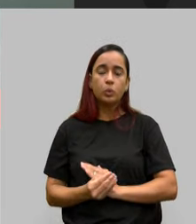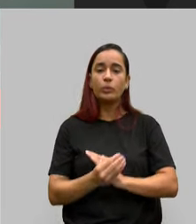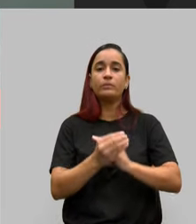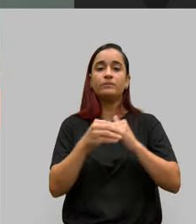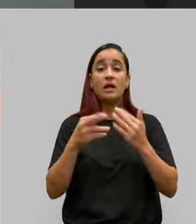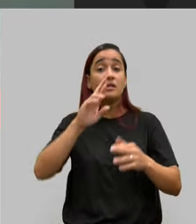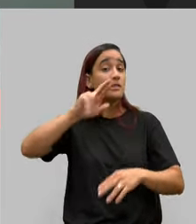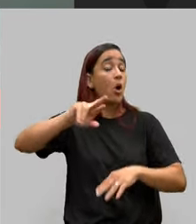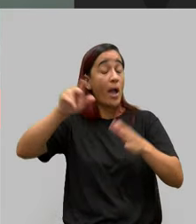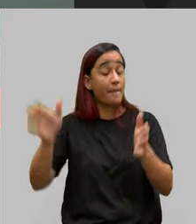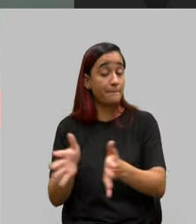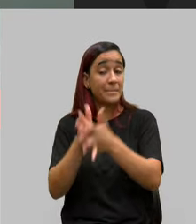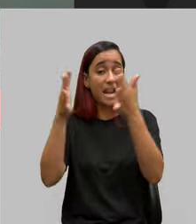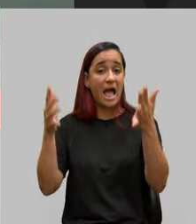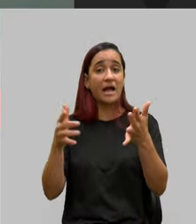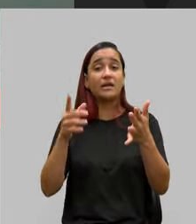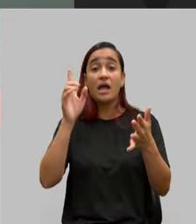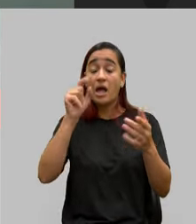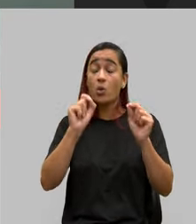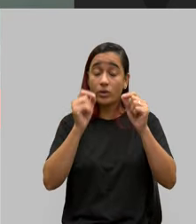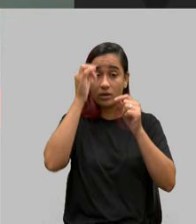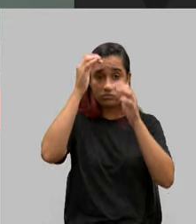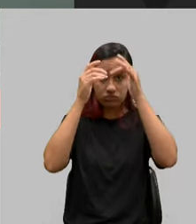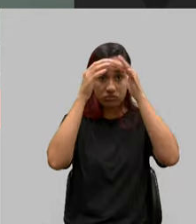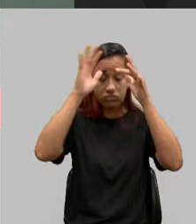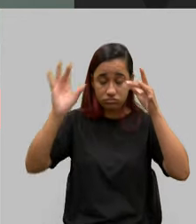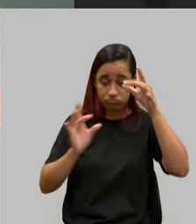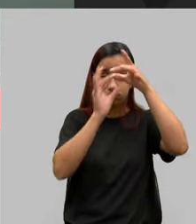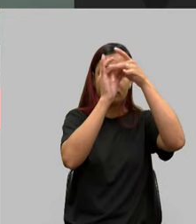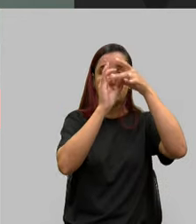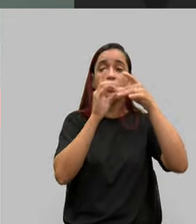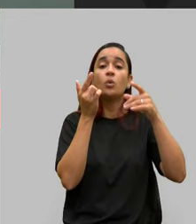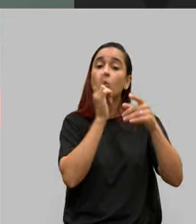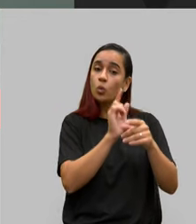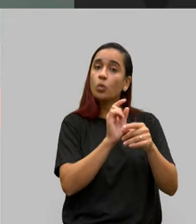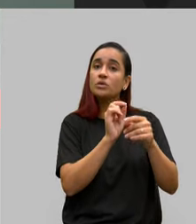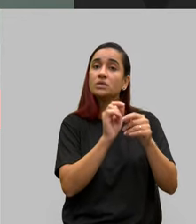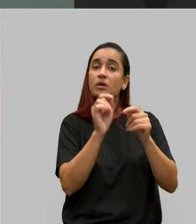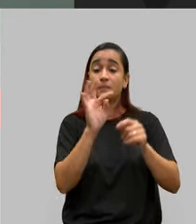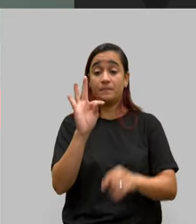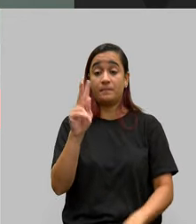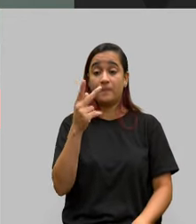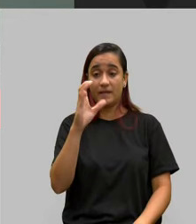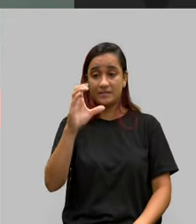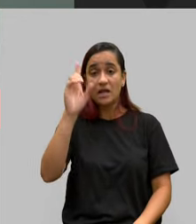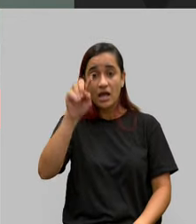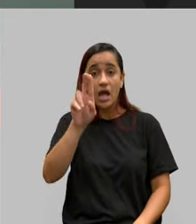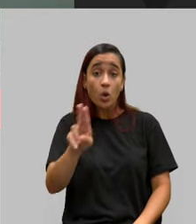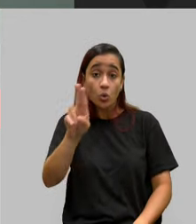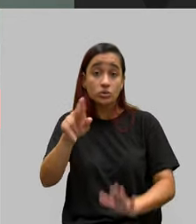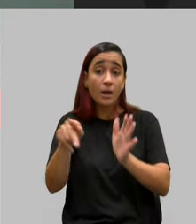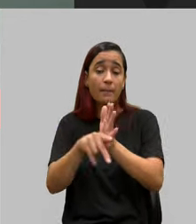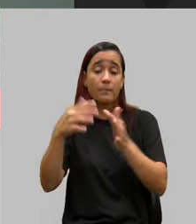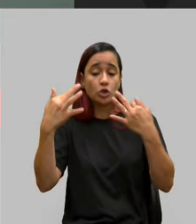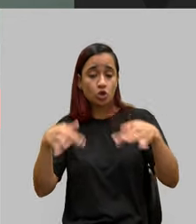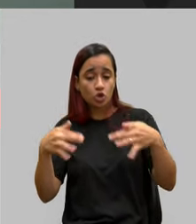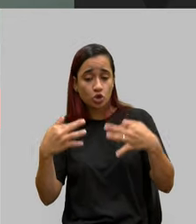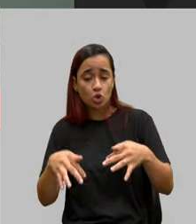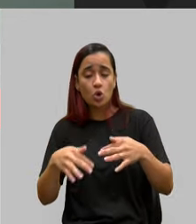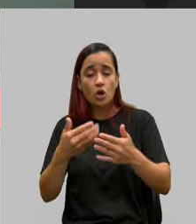Chaves e fechaduras que se abrem do sistema endocanabinoide thc é usado para dor nos tratamentos